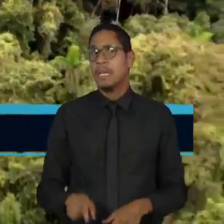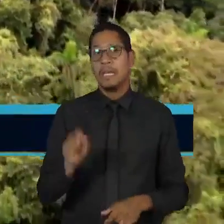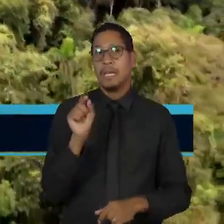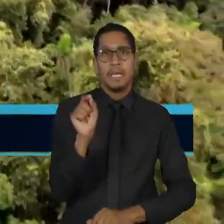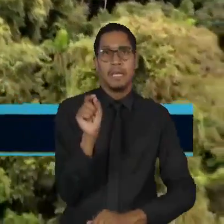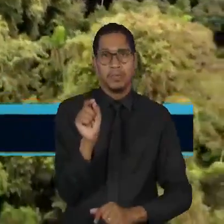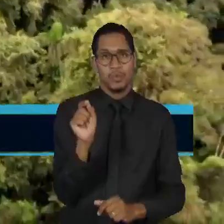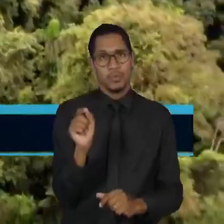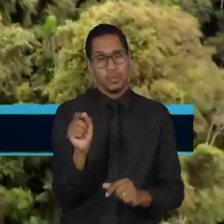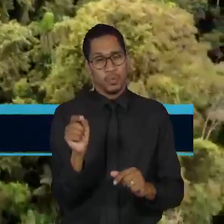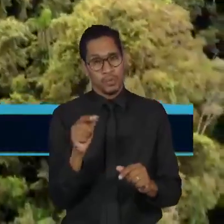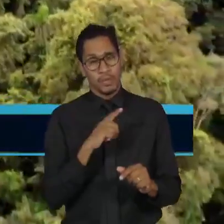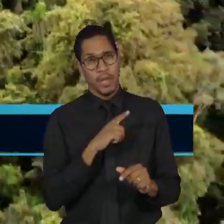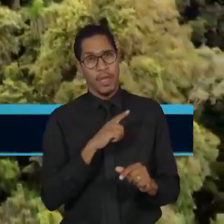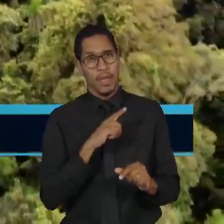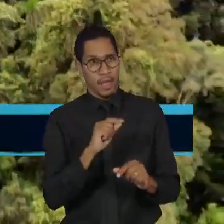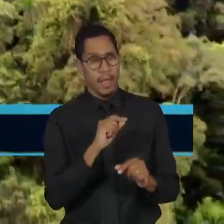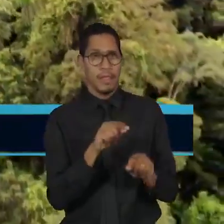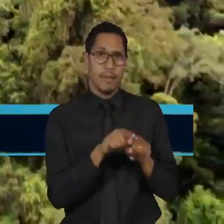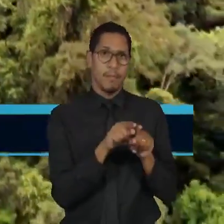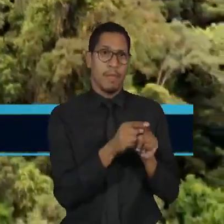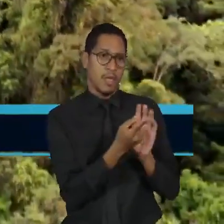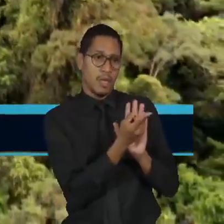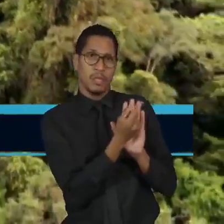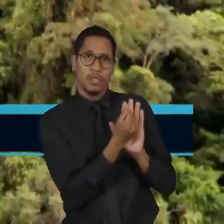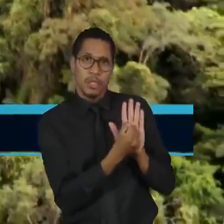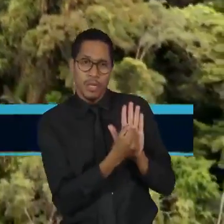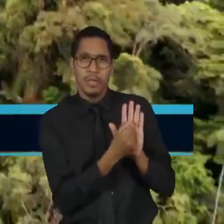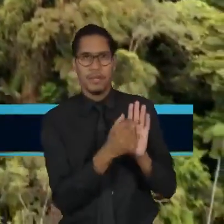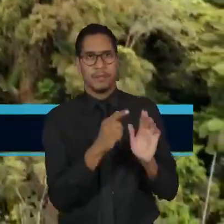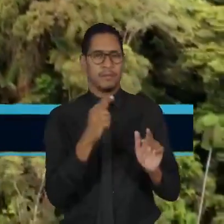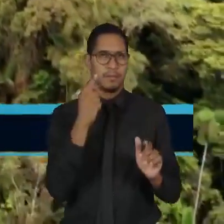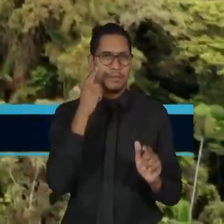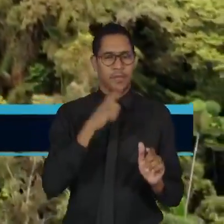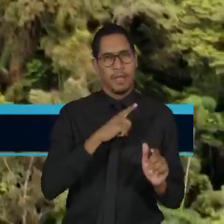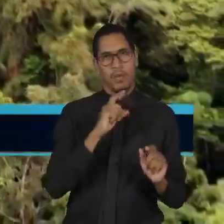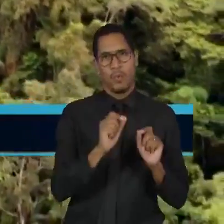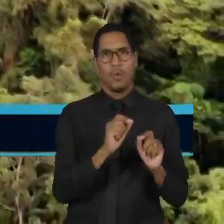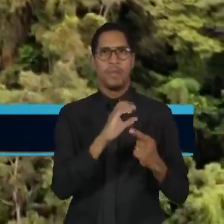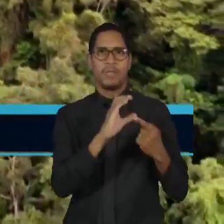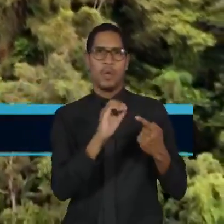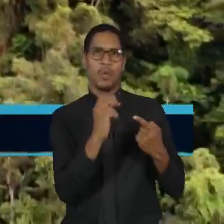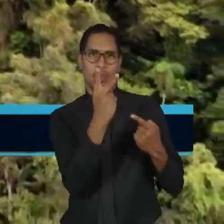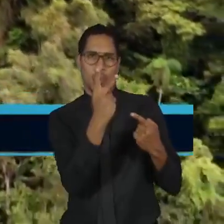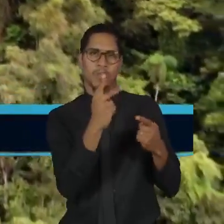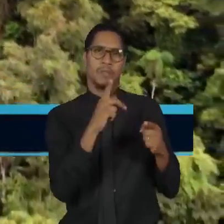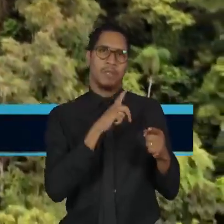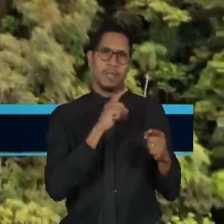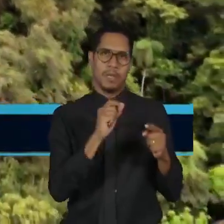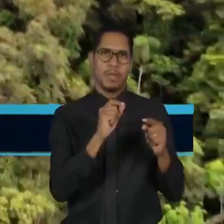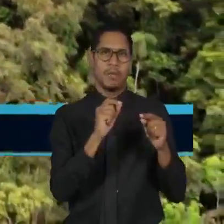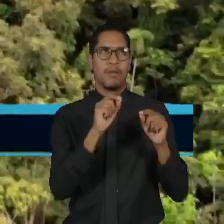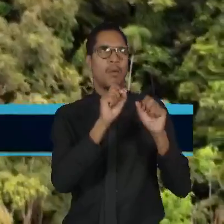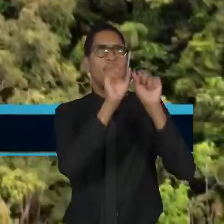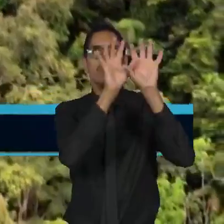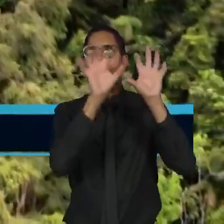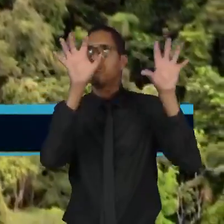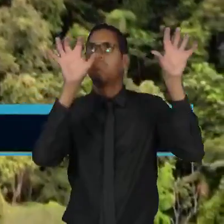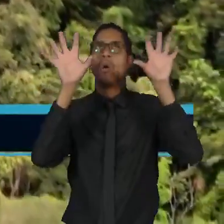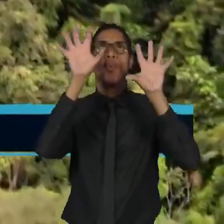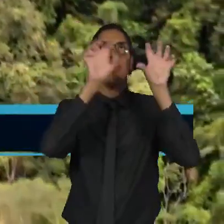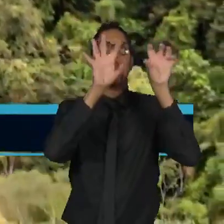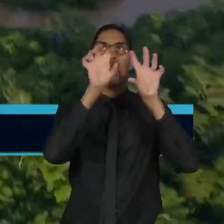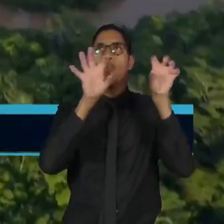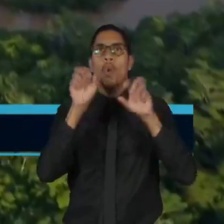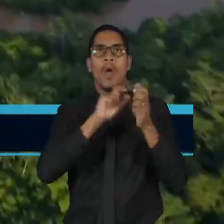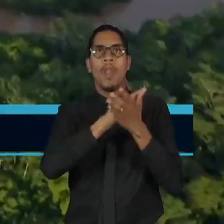de receita. Por quê? Porque hoje em dia existe o carbono vale, e você retirar carbono da atmosfera é absolutamente